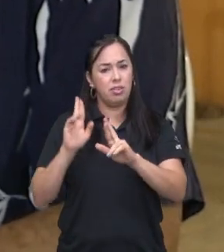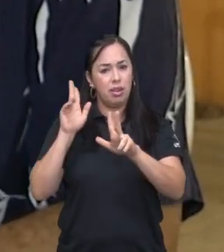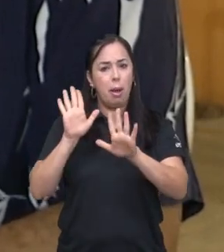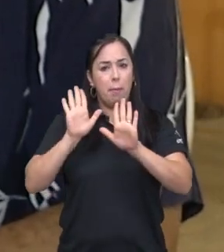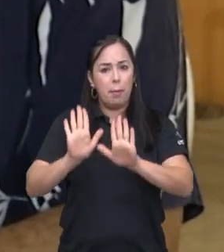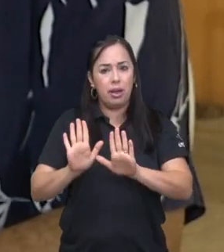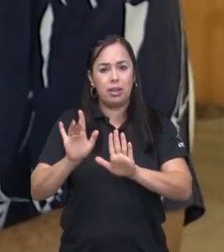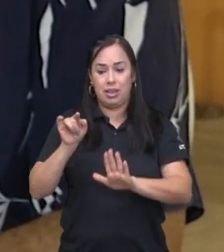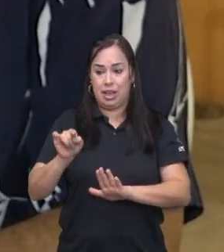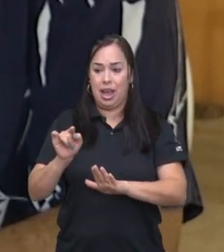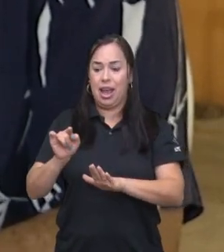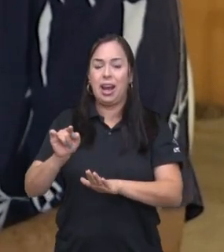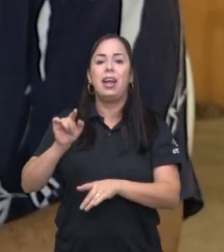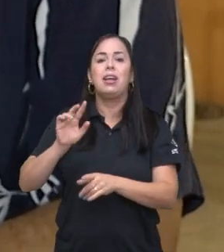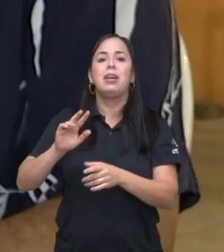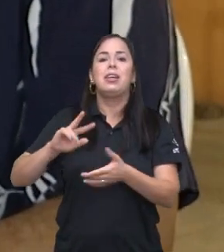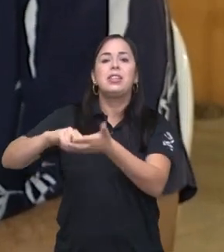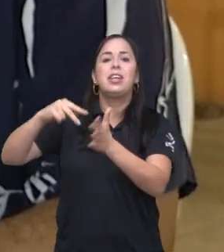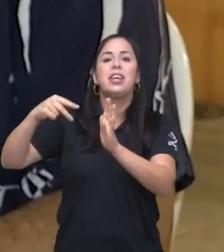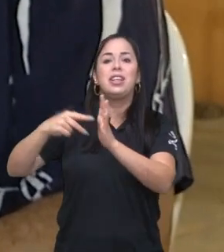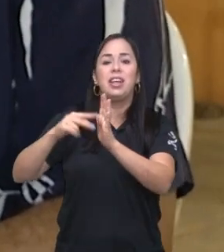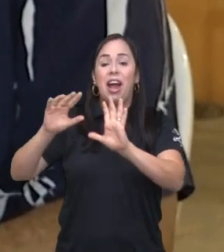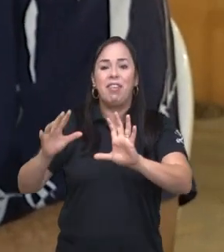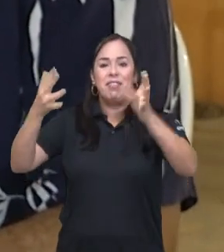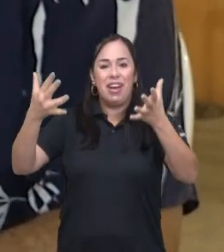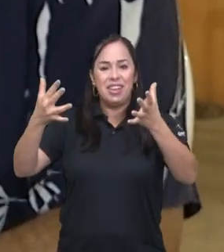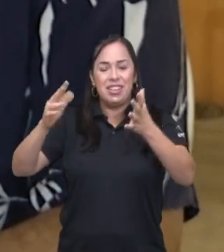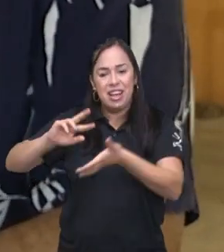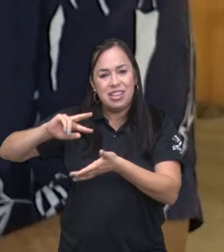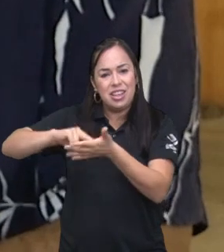sentido de que ela era uma conquista. Então você celebrava